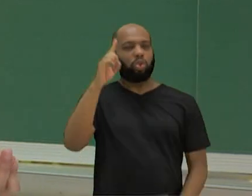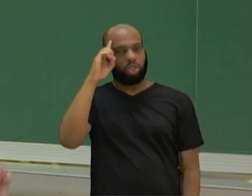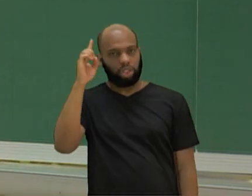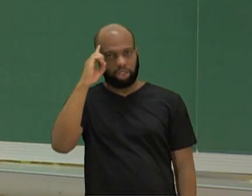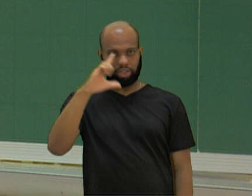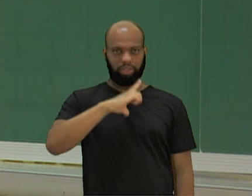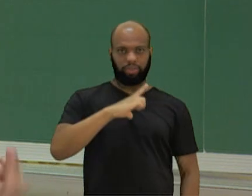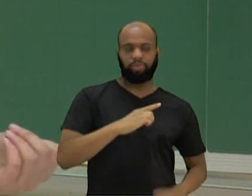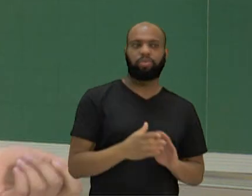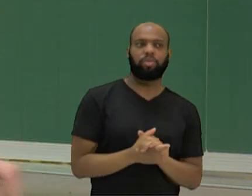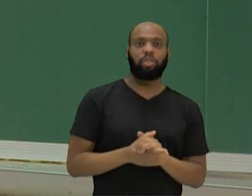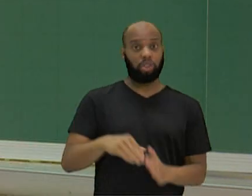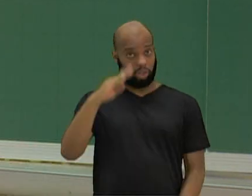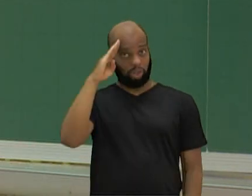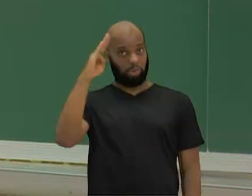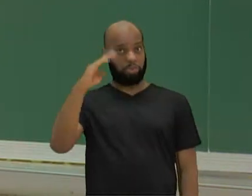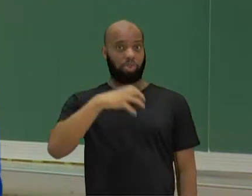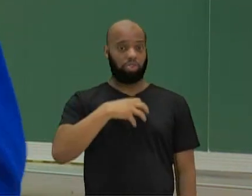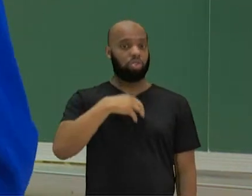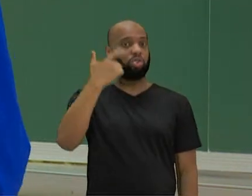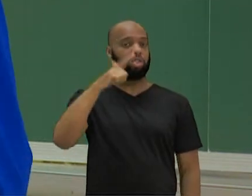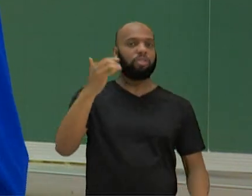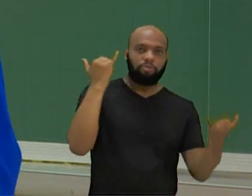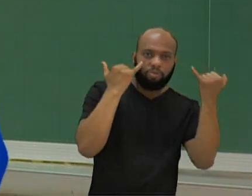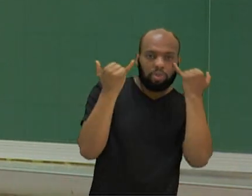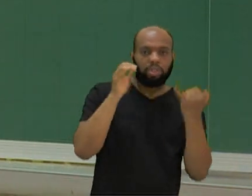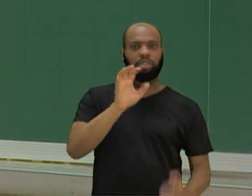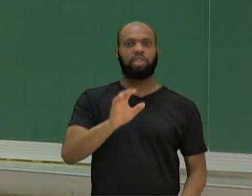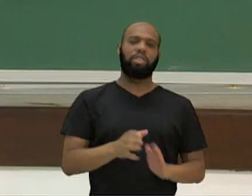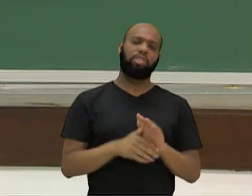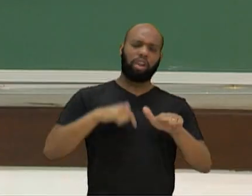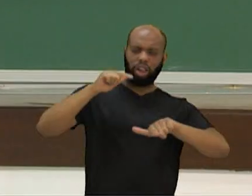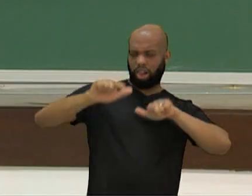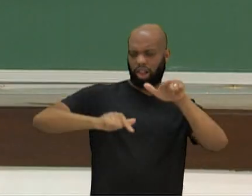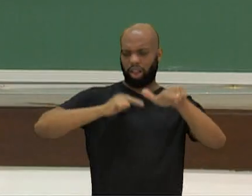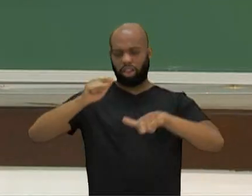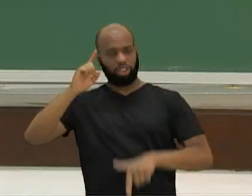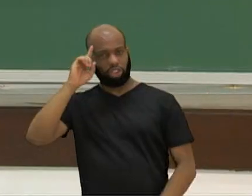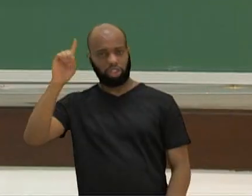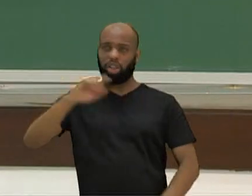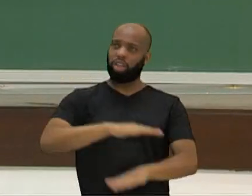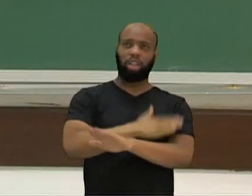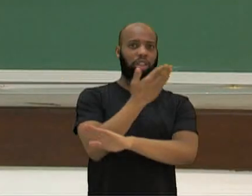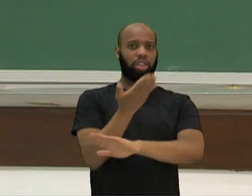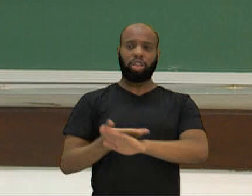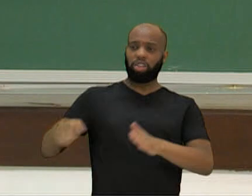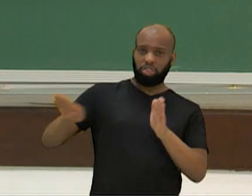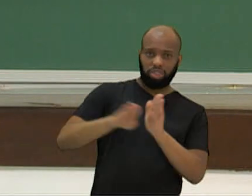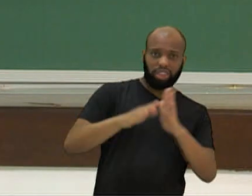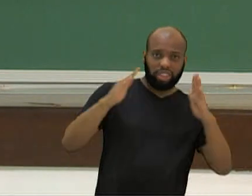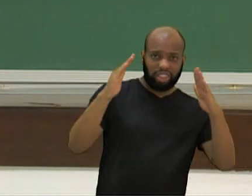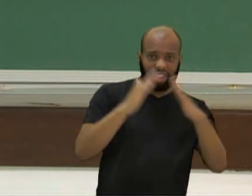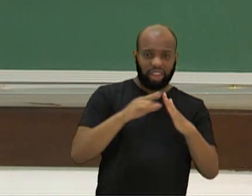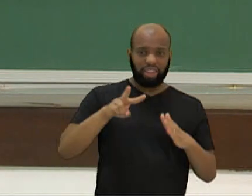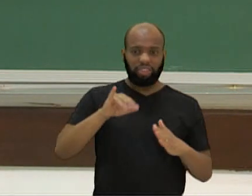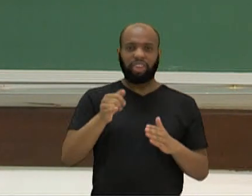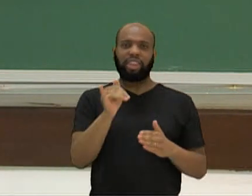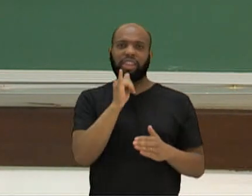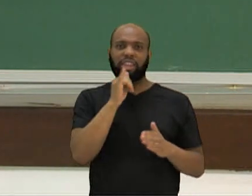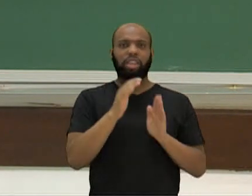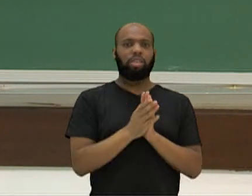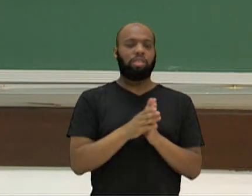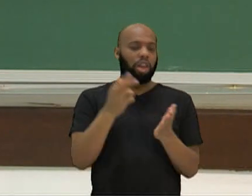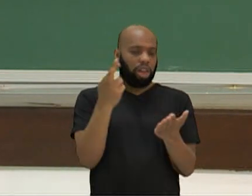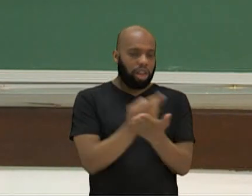cotidiana, o principal modo de obter informação é isso, a gente trabalha o dia inteiro, chega em casa, não vai, sei lá, abrir